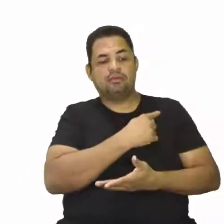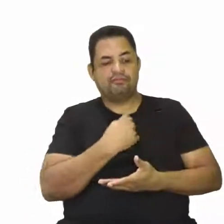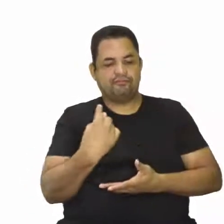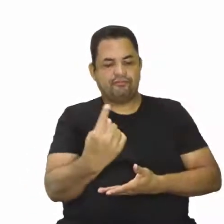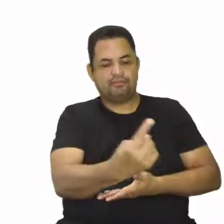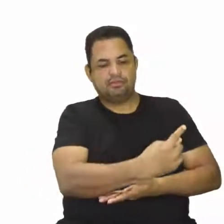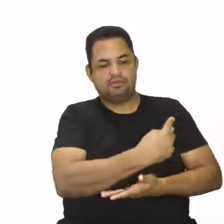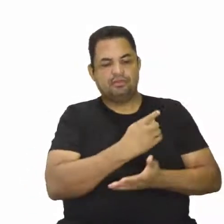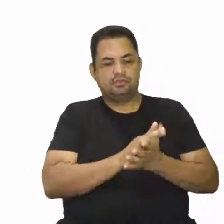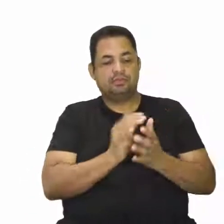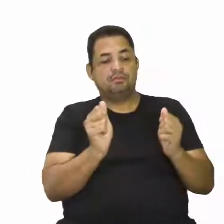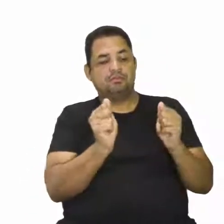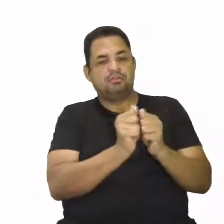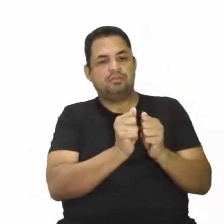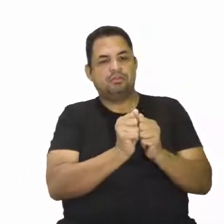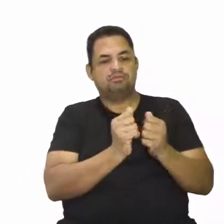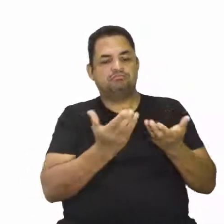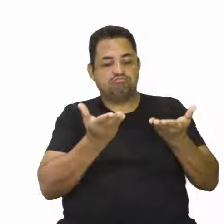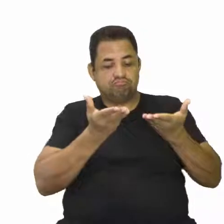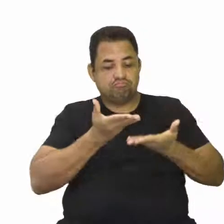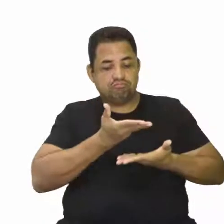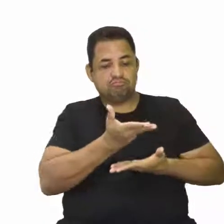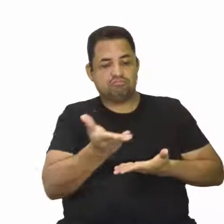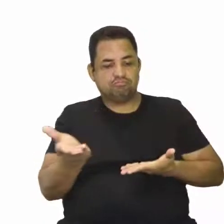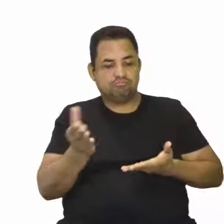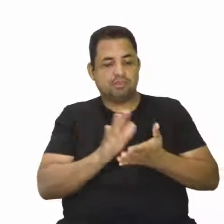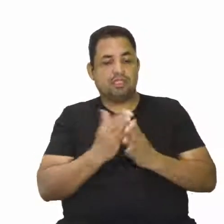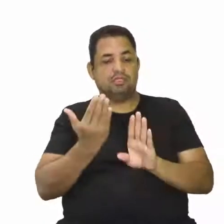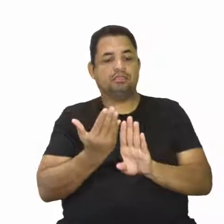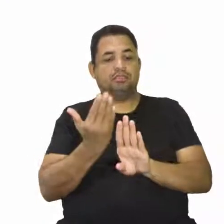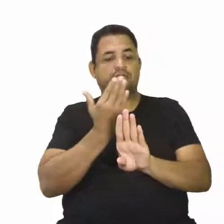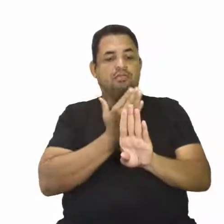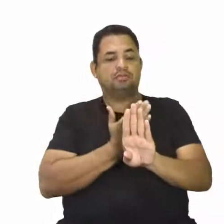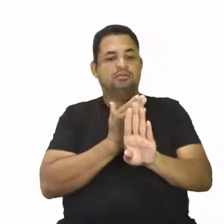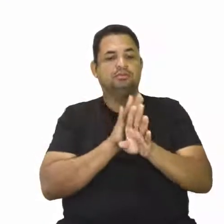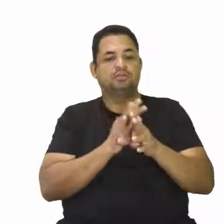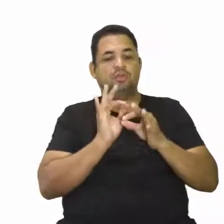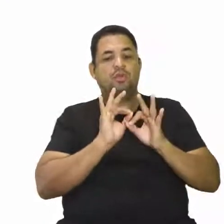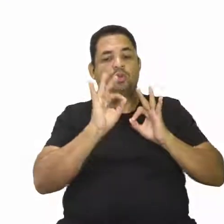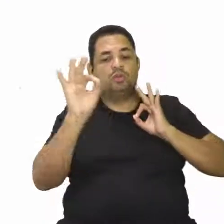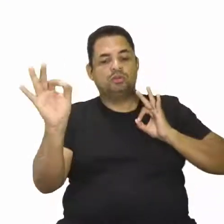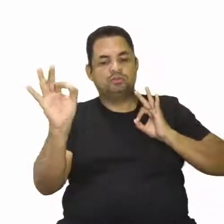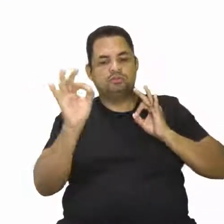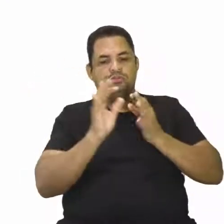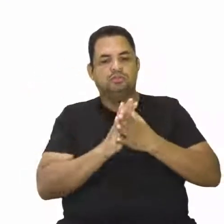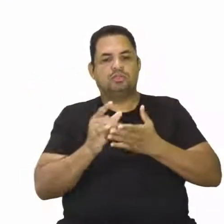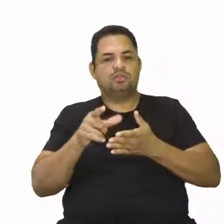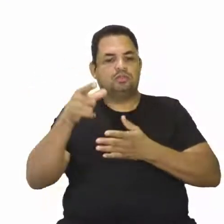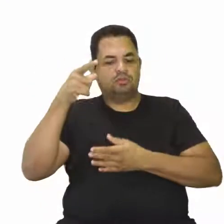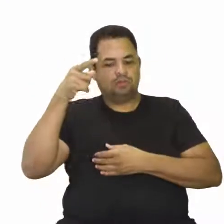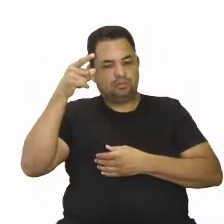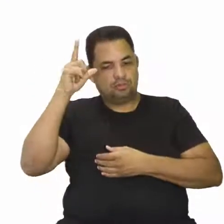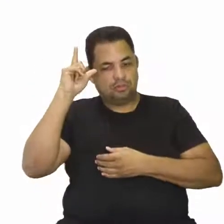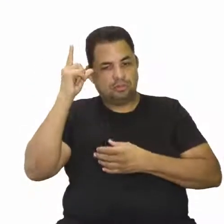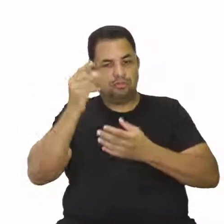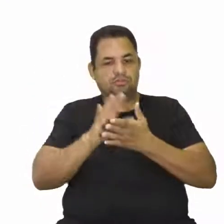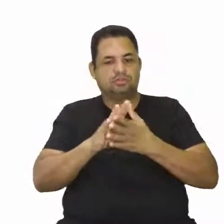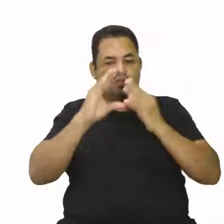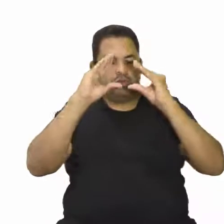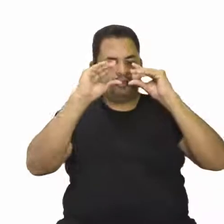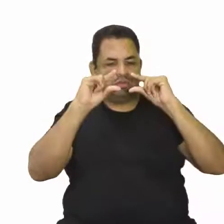redor, perto, diante, de trás, longe, ontem, à noite